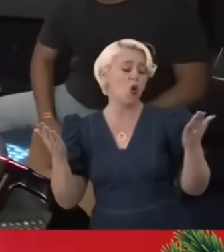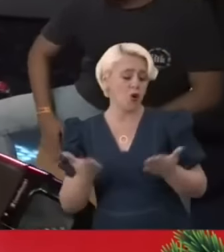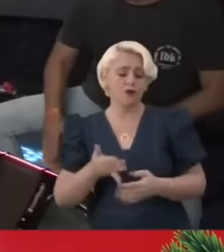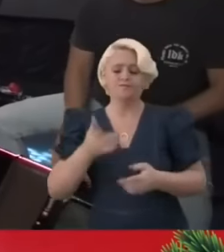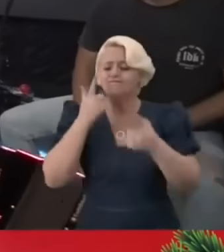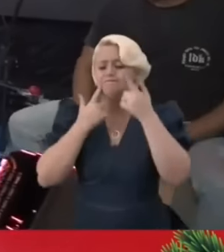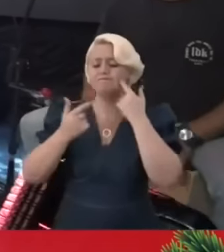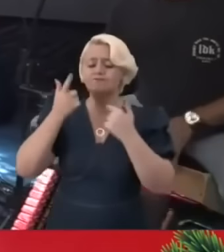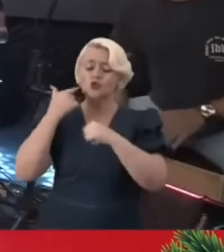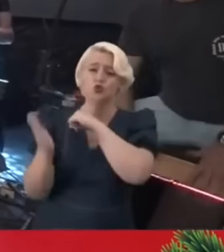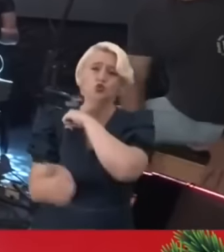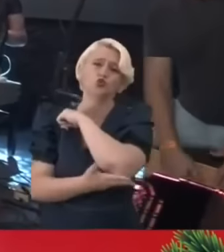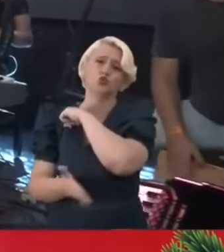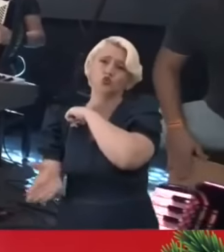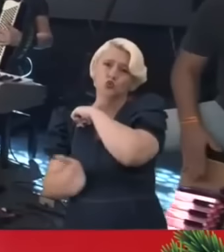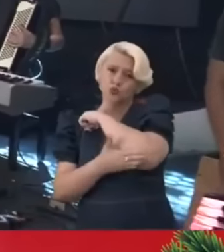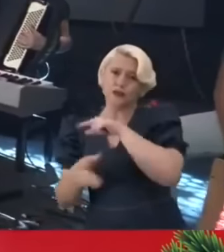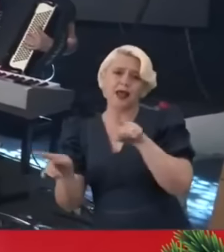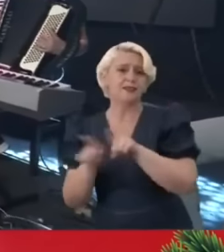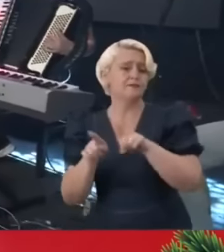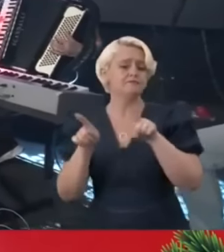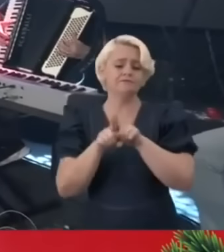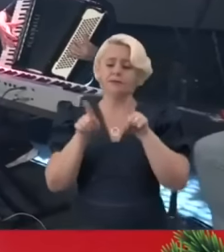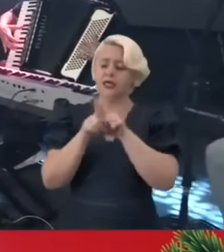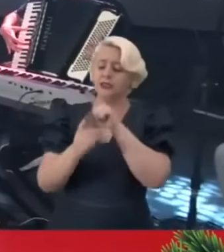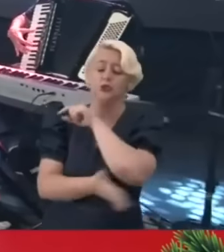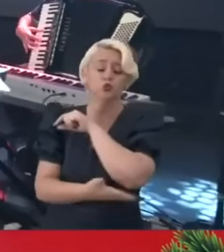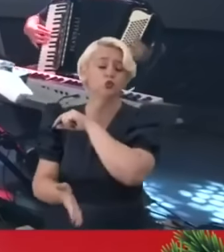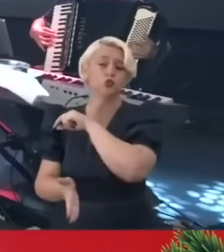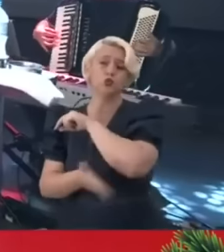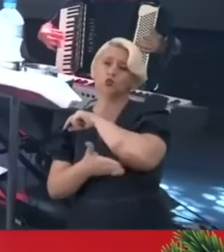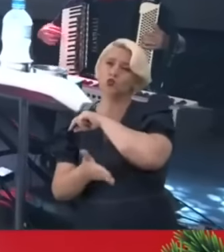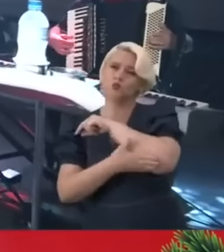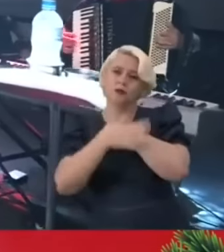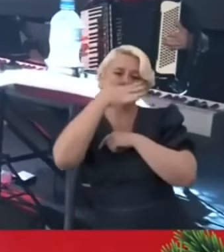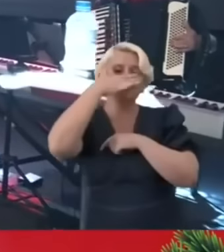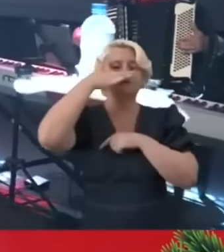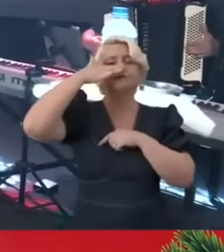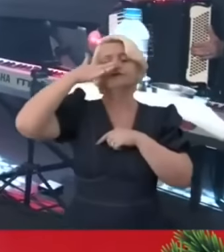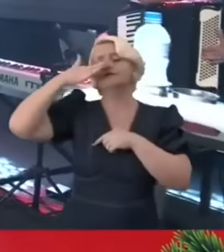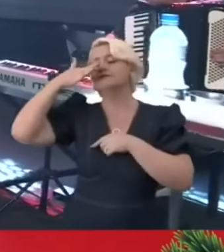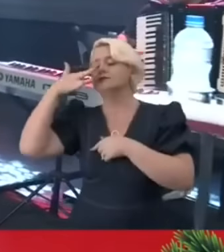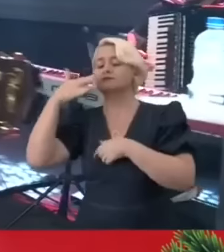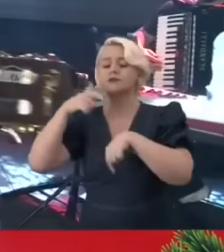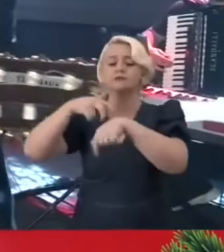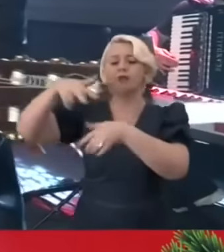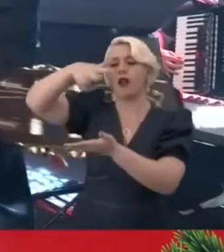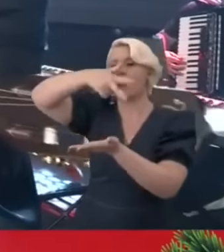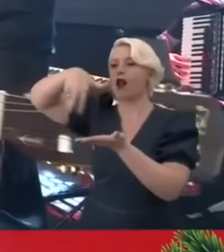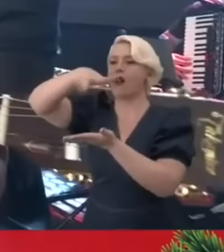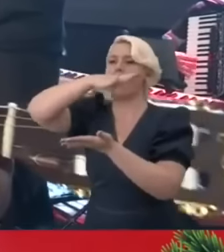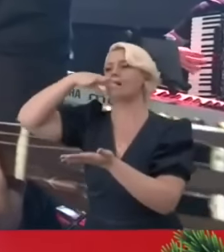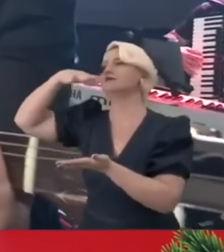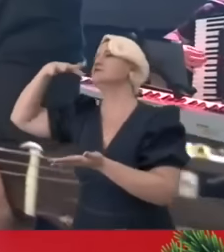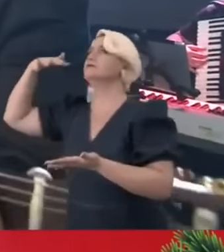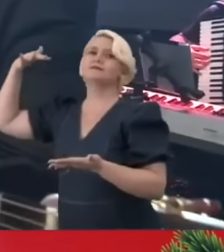Choro de ciúme, ciúme até do perfume que ela deixa no salão.